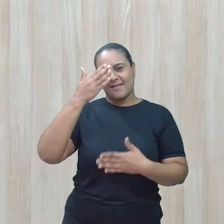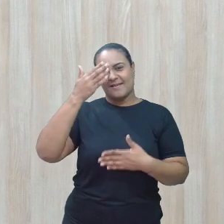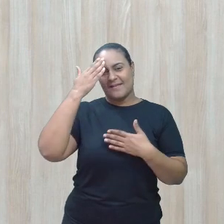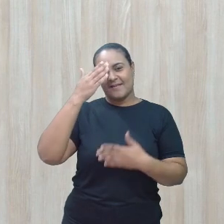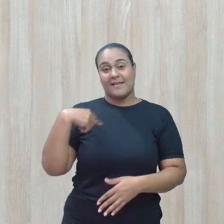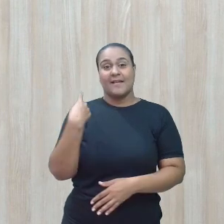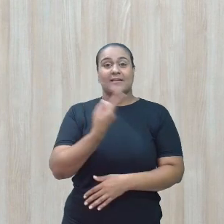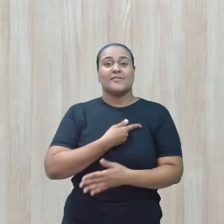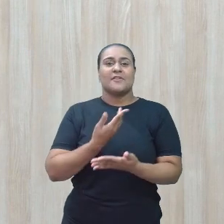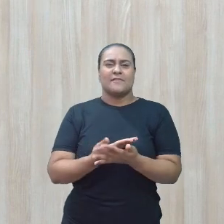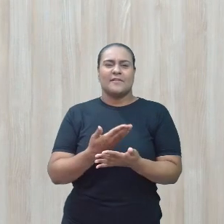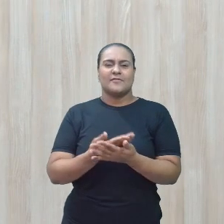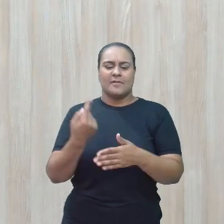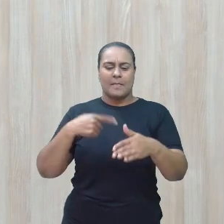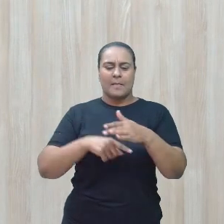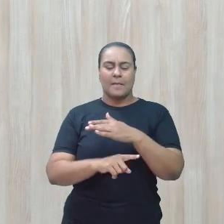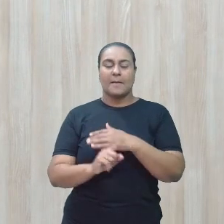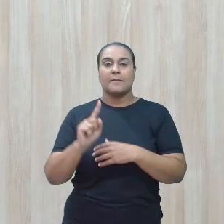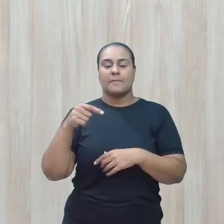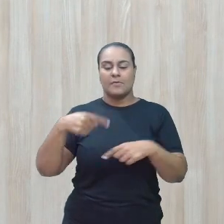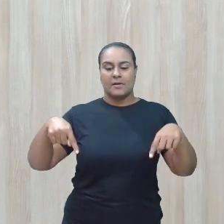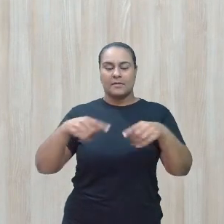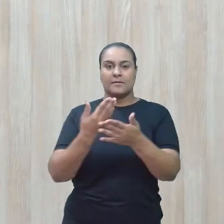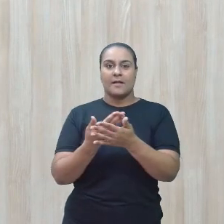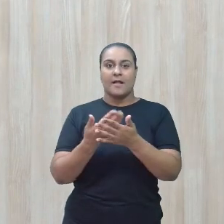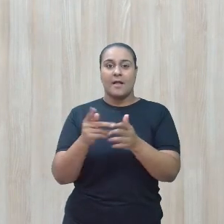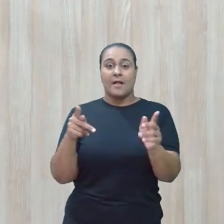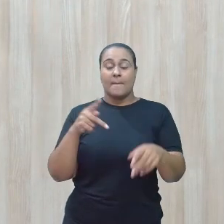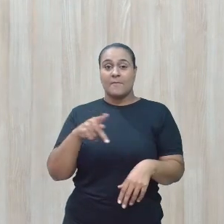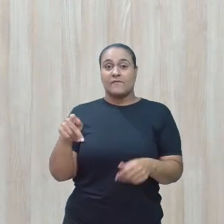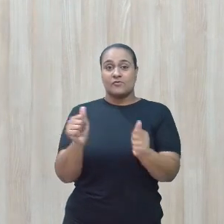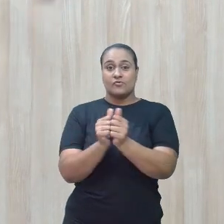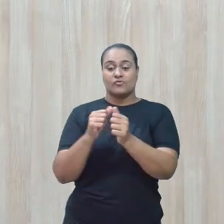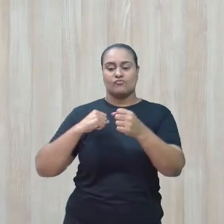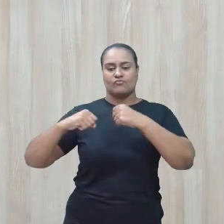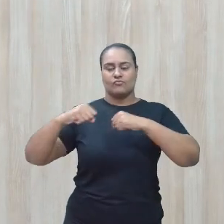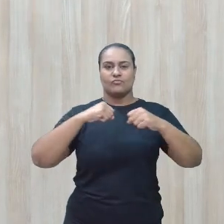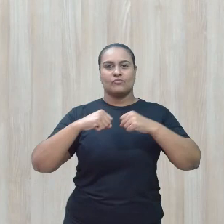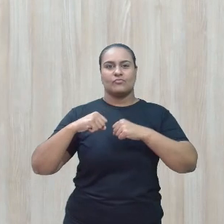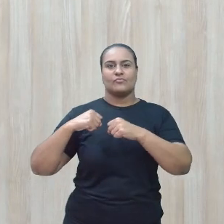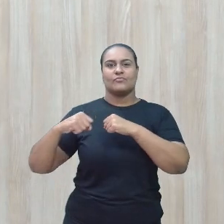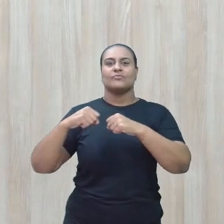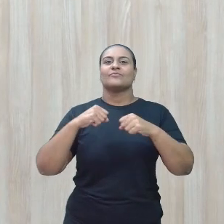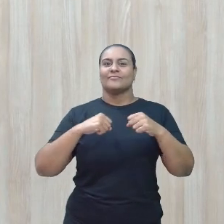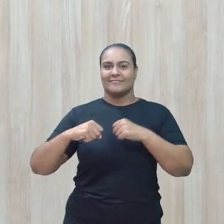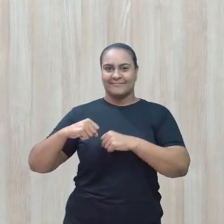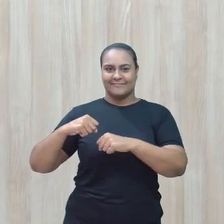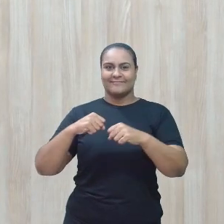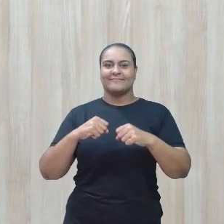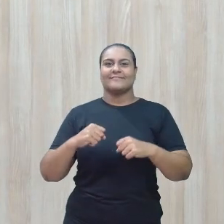gente vai estudar um pouquinho mais sobre isso. Sala de aula com o teu professor, debate lá, e essa